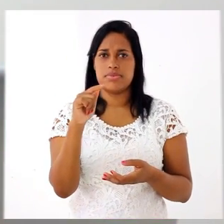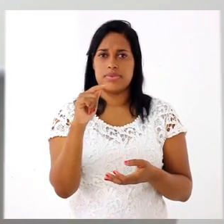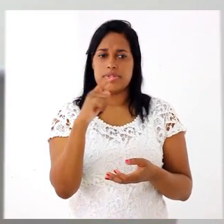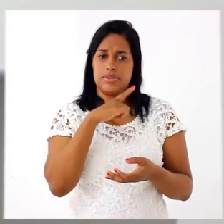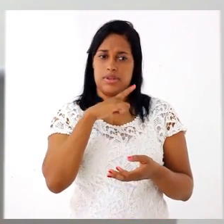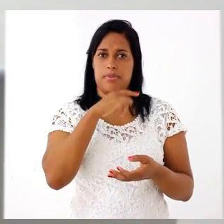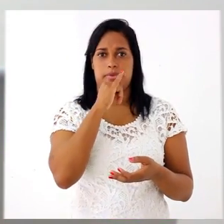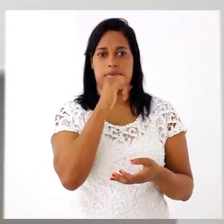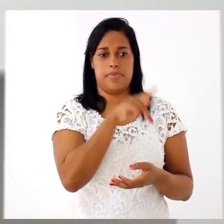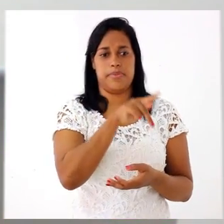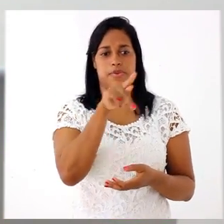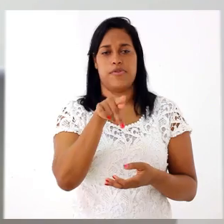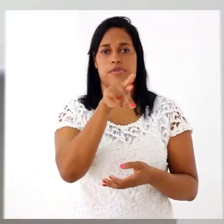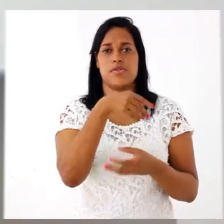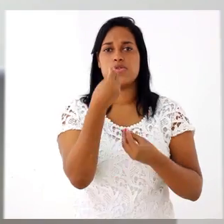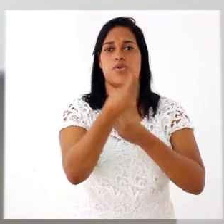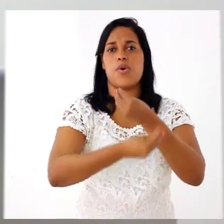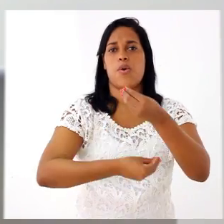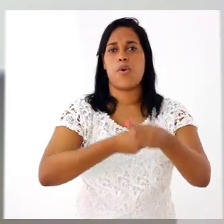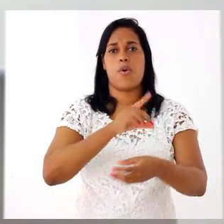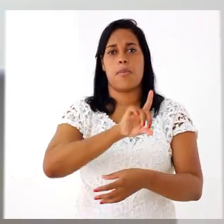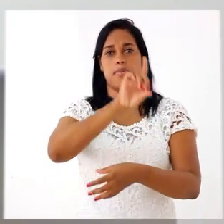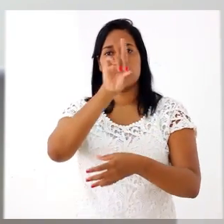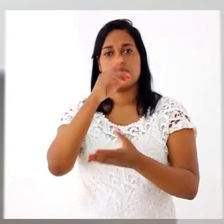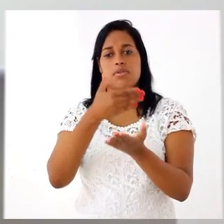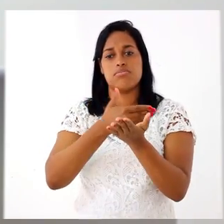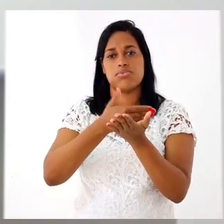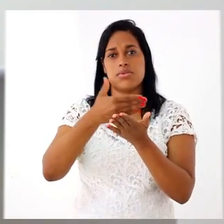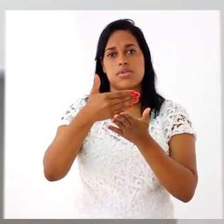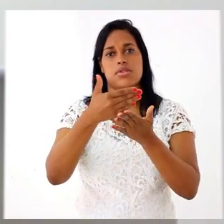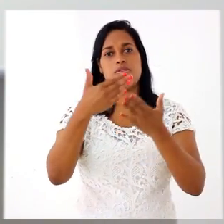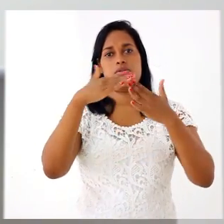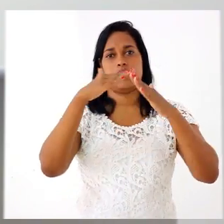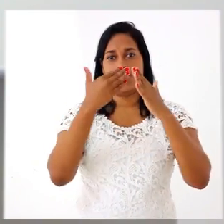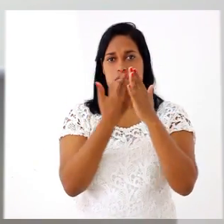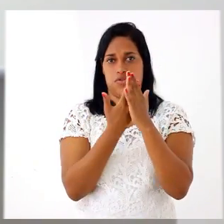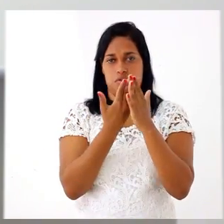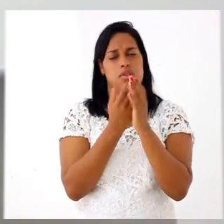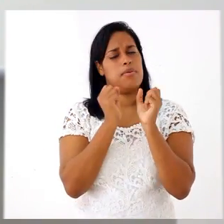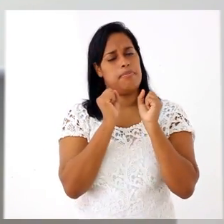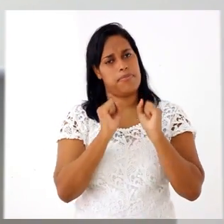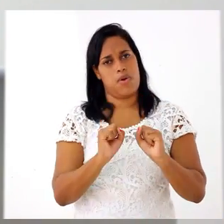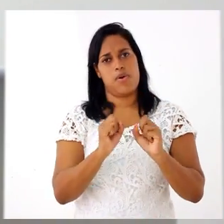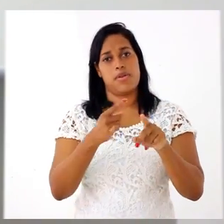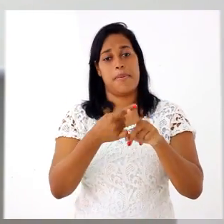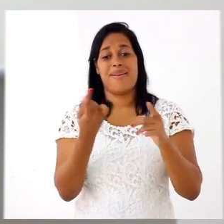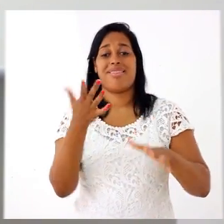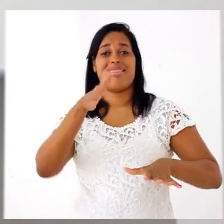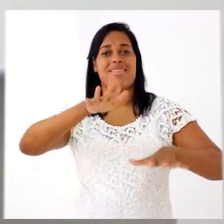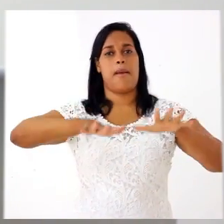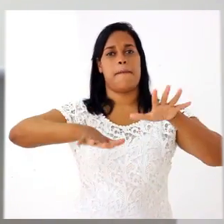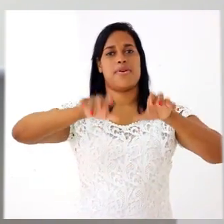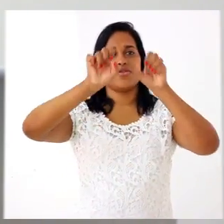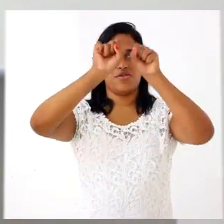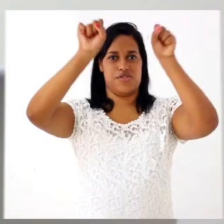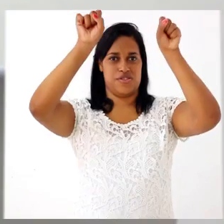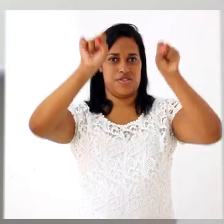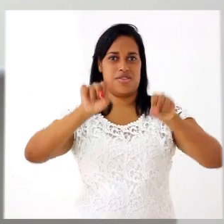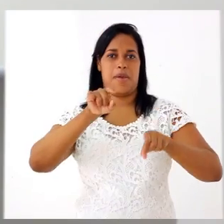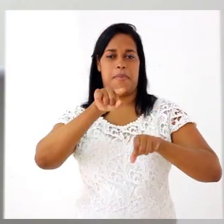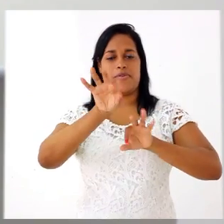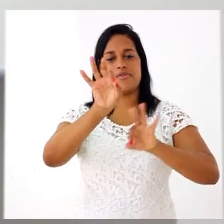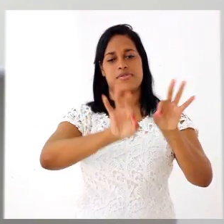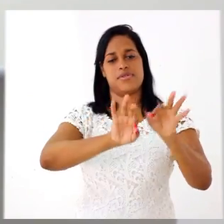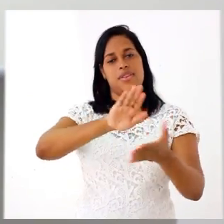como professor, como data de entrada na escola? Sim, porém depende do sistema que você está modelando.